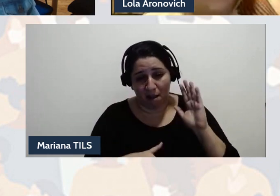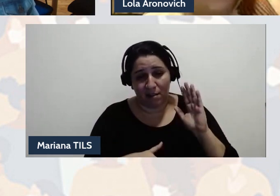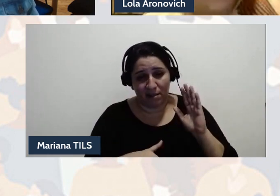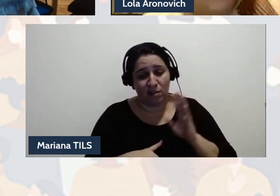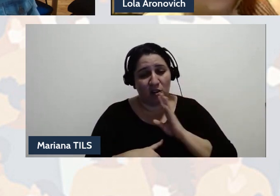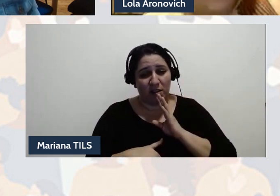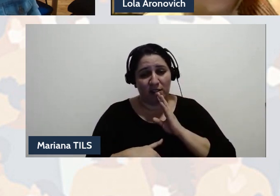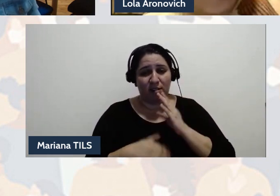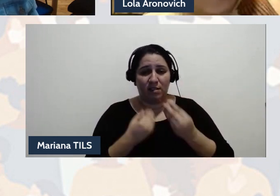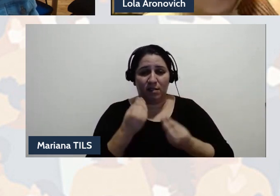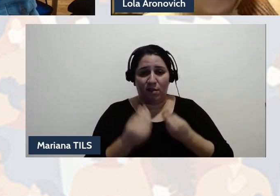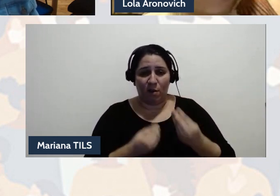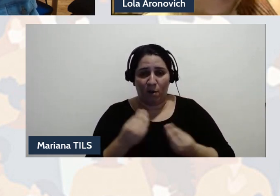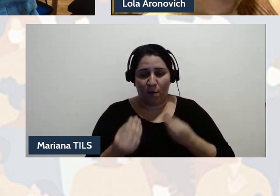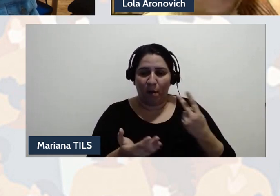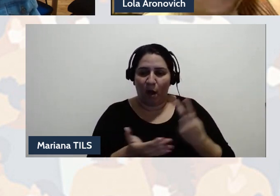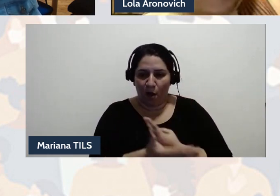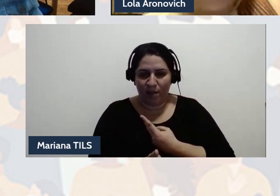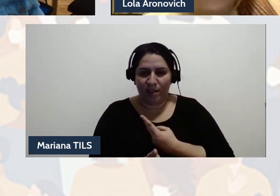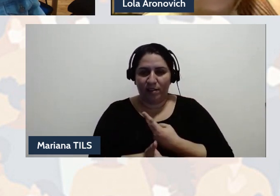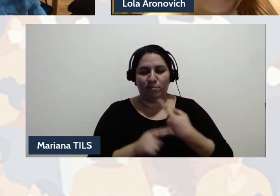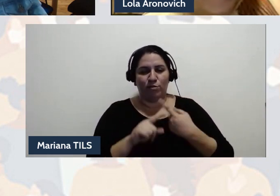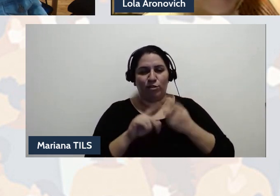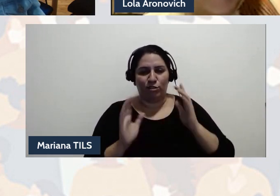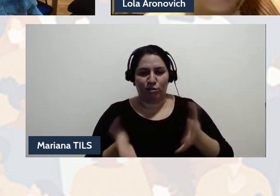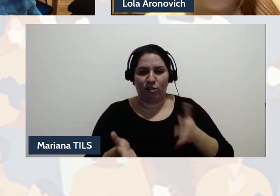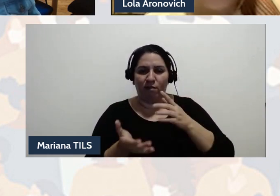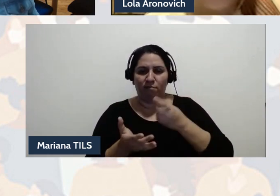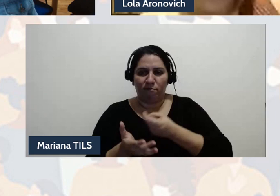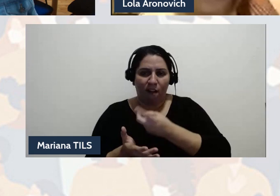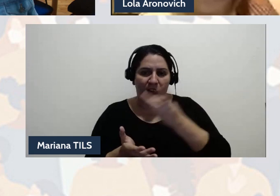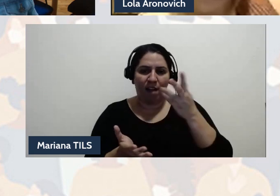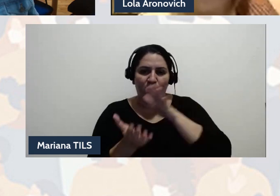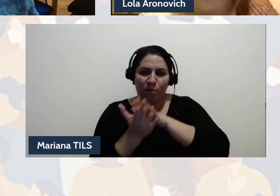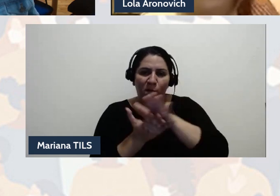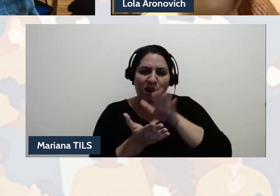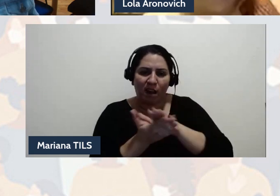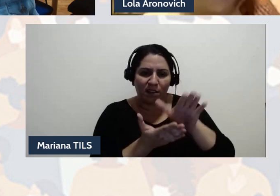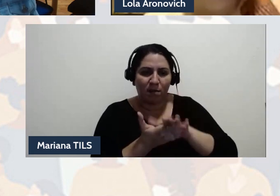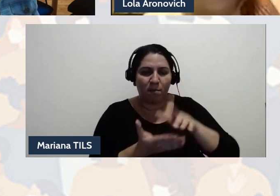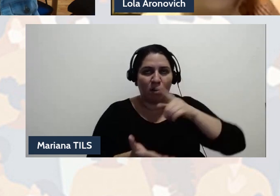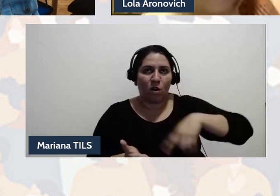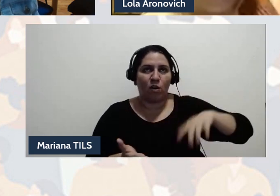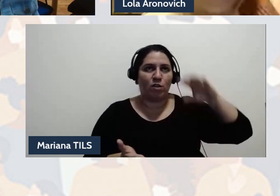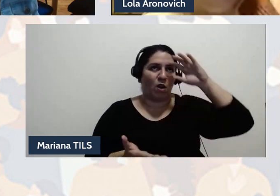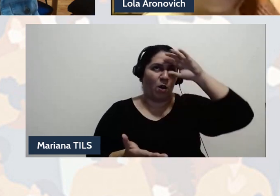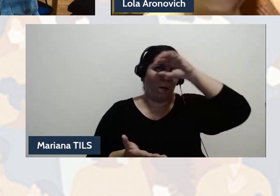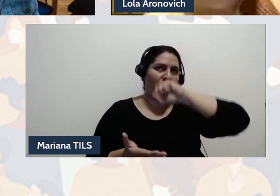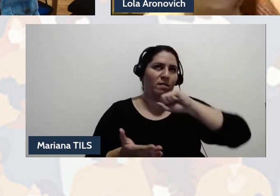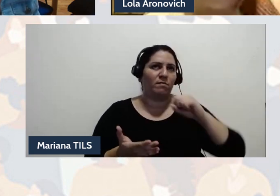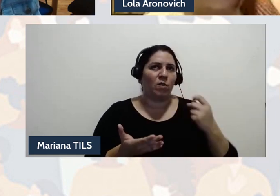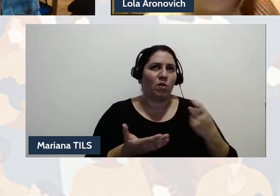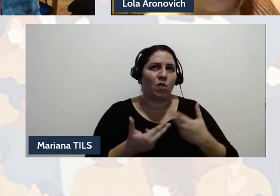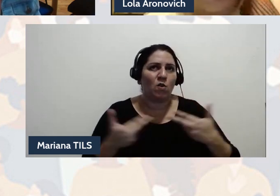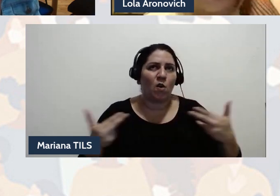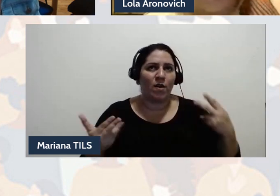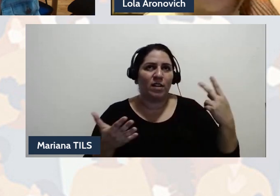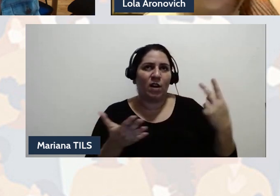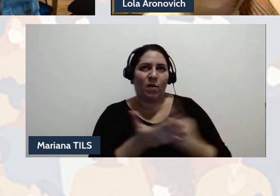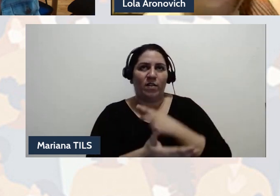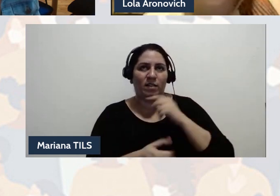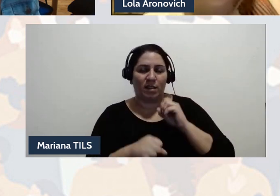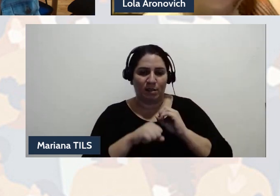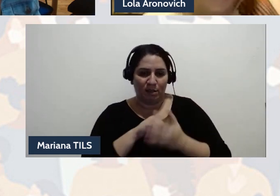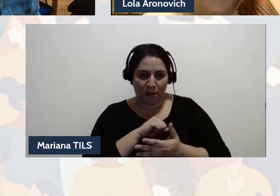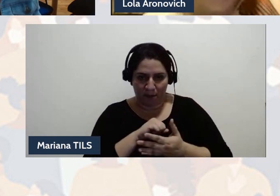sendo produzidos muitos textos para a gente entender tudo que aconteceu durante a pandemia, né?